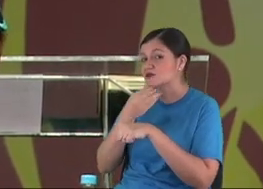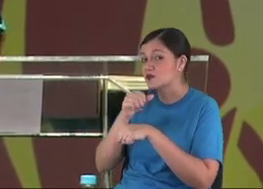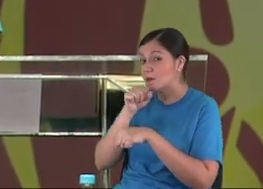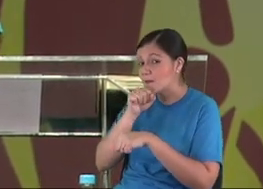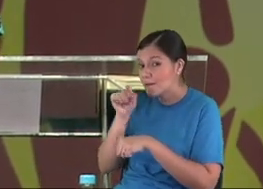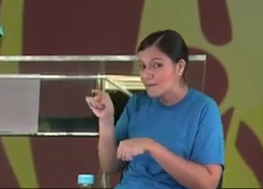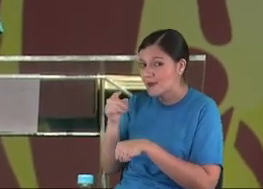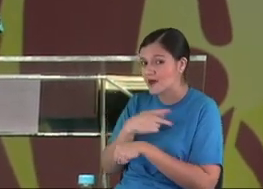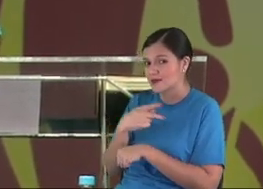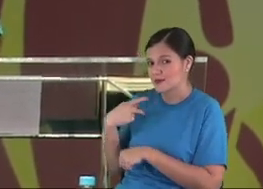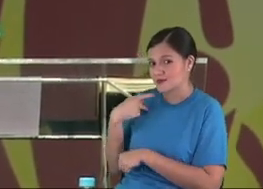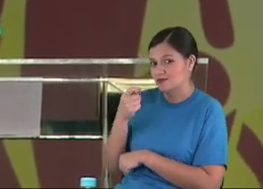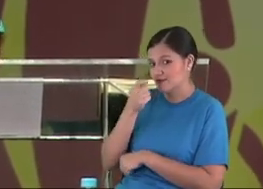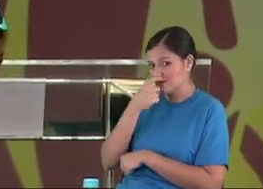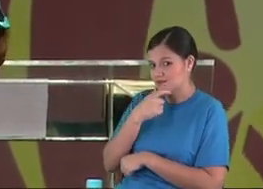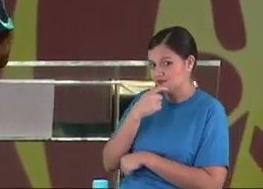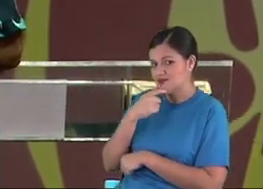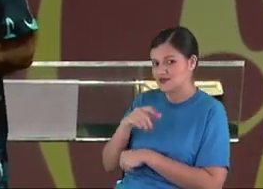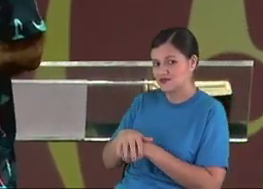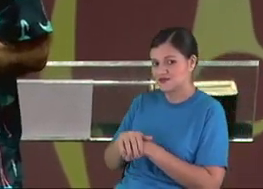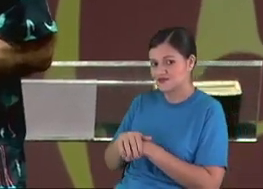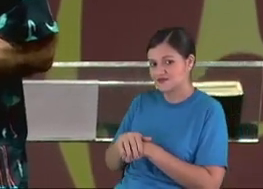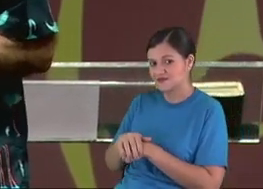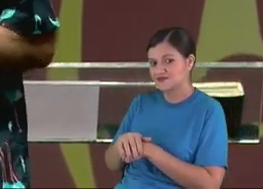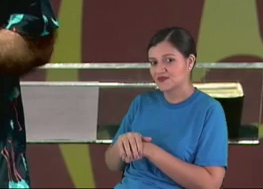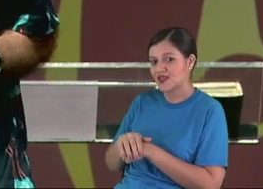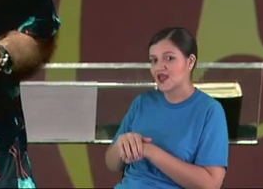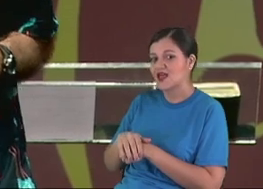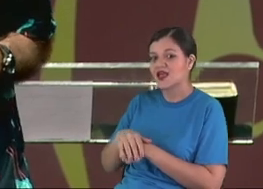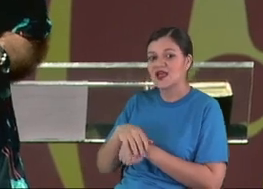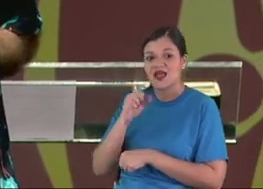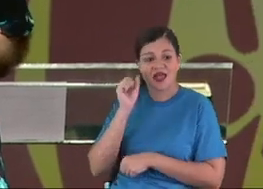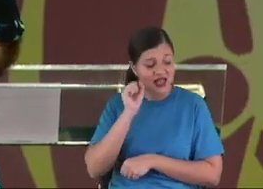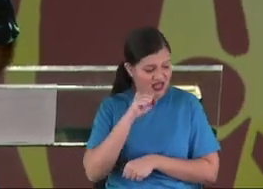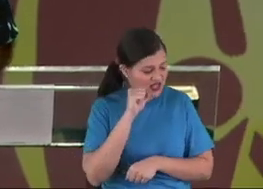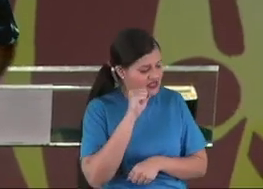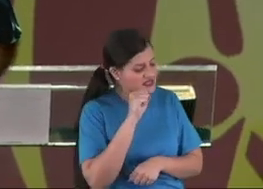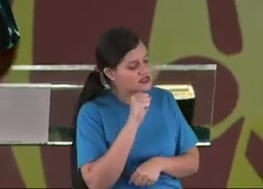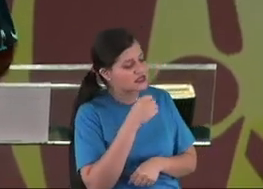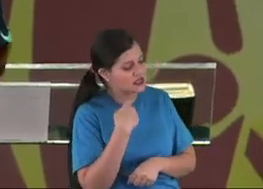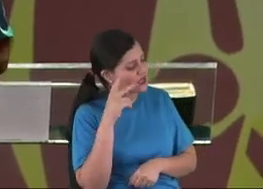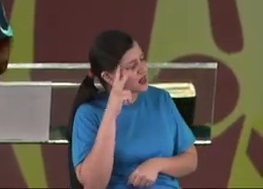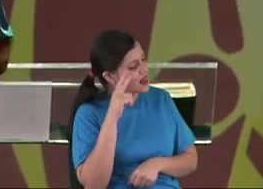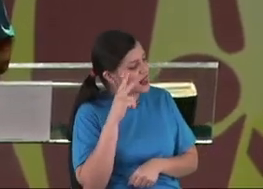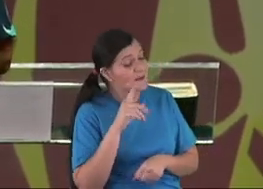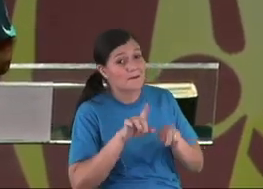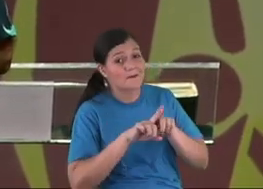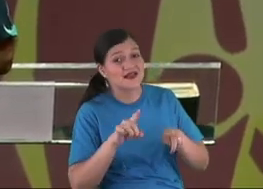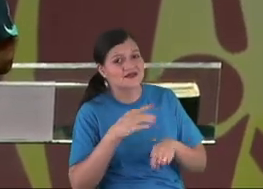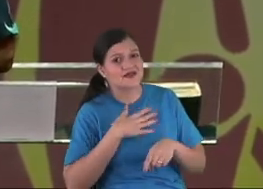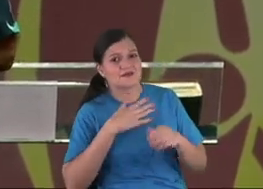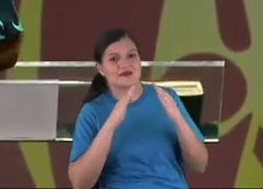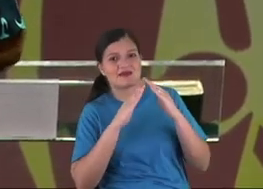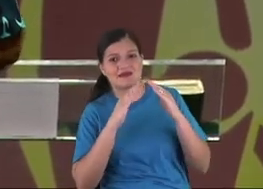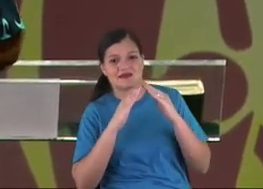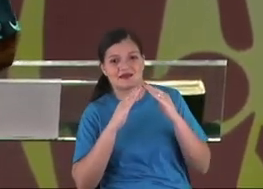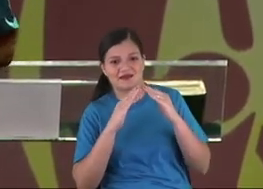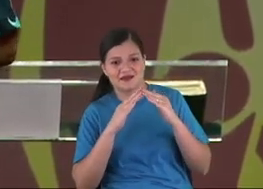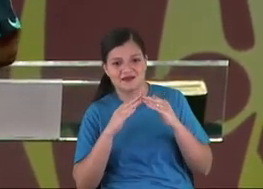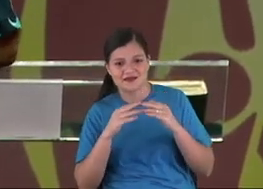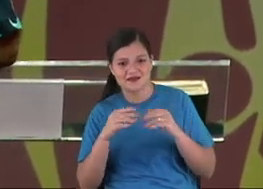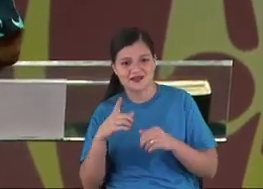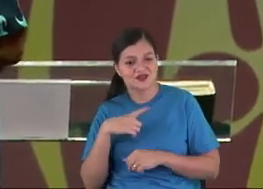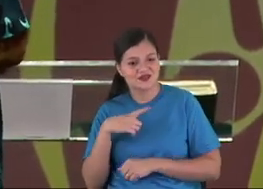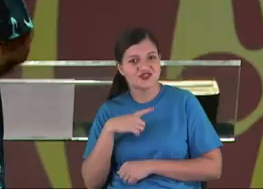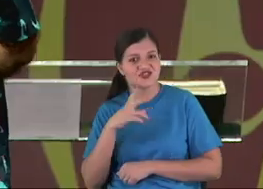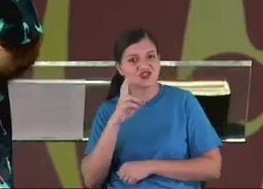não interessa se era amigo, era minha casa, não interessa se era pastor, se era missionário, era na minha casa, e eu tinha 5